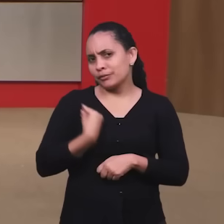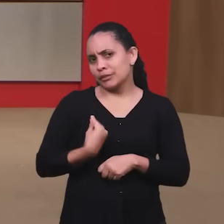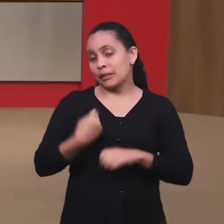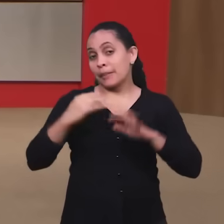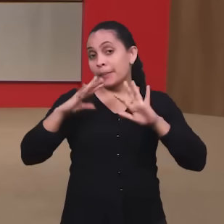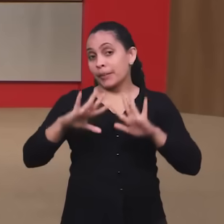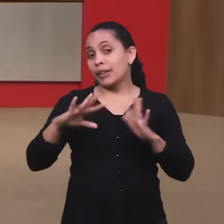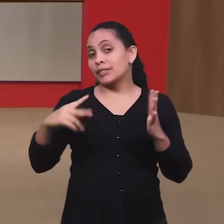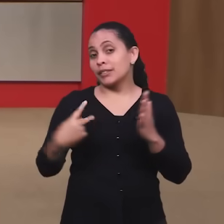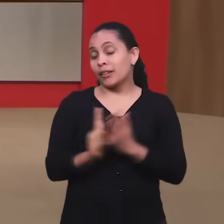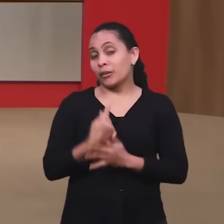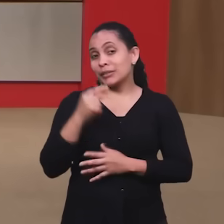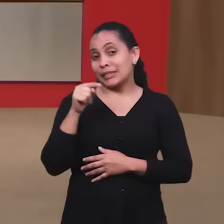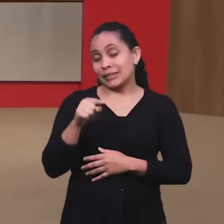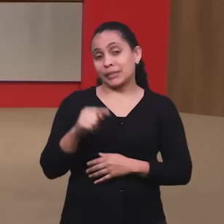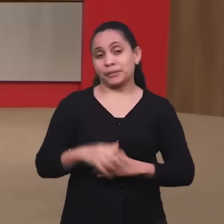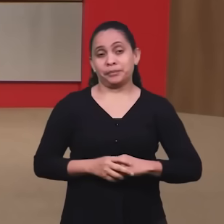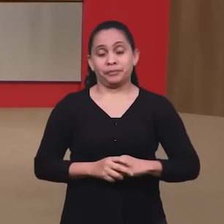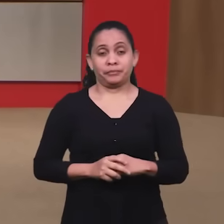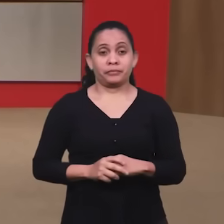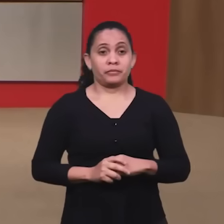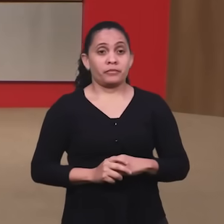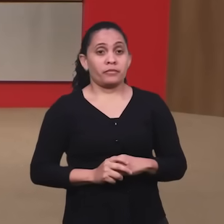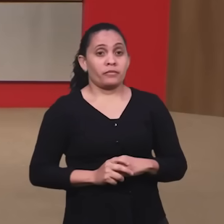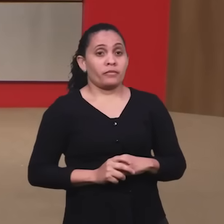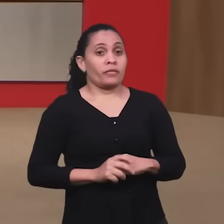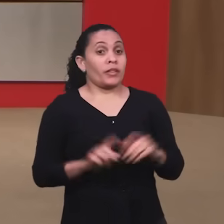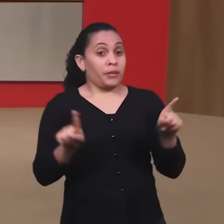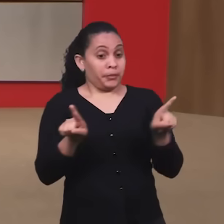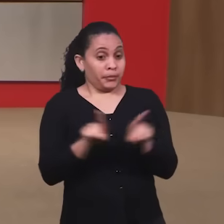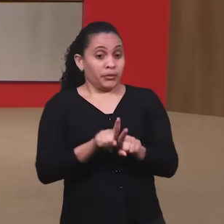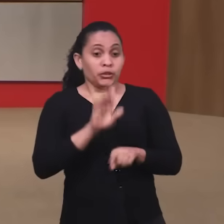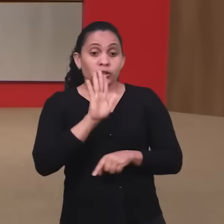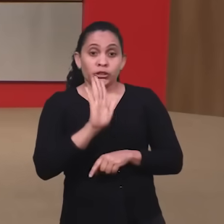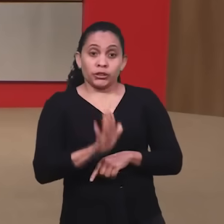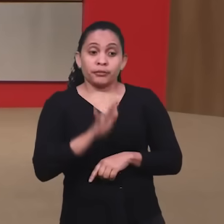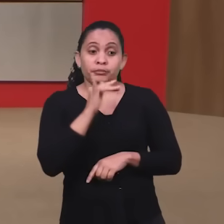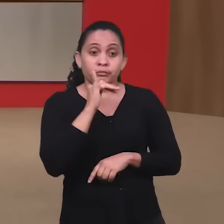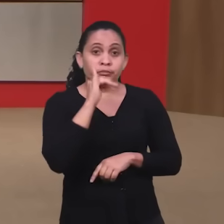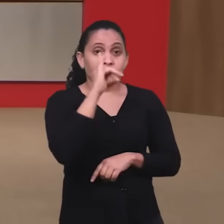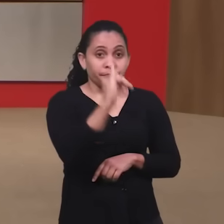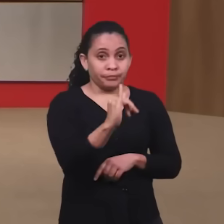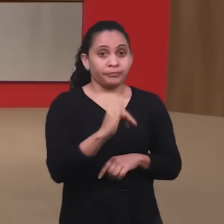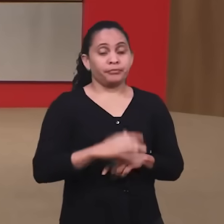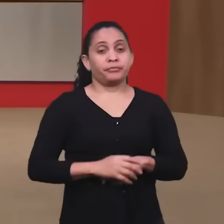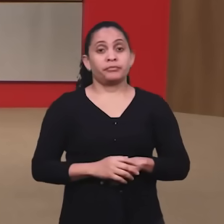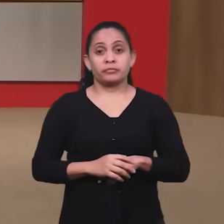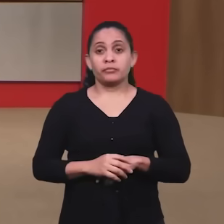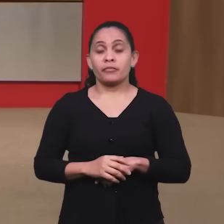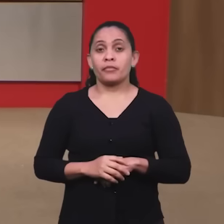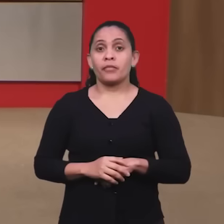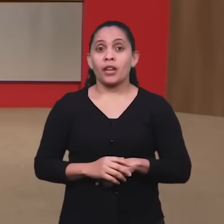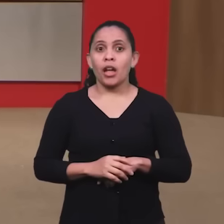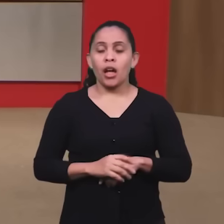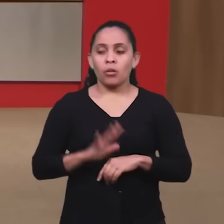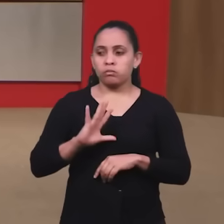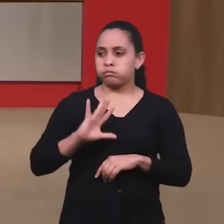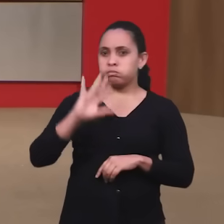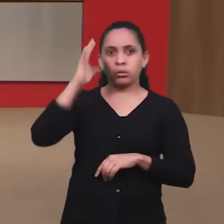vida, mas aconteceu algo que, como eu também já me referi, foi